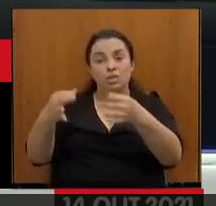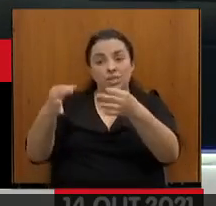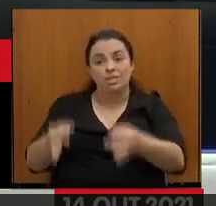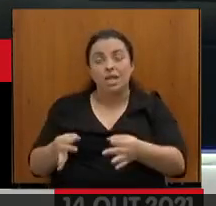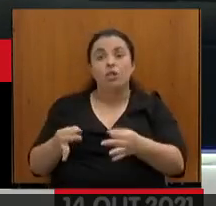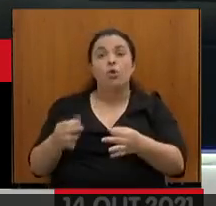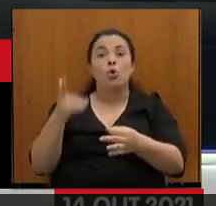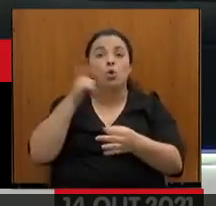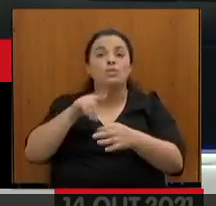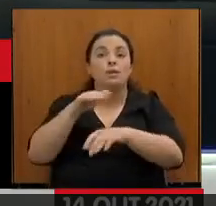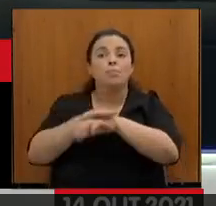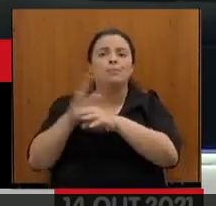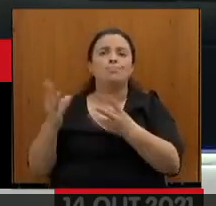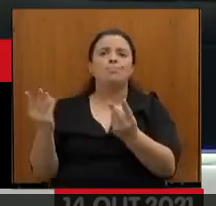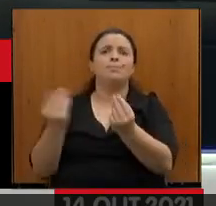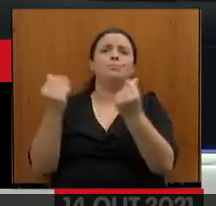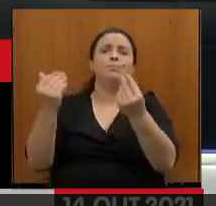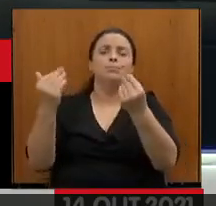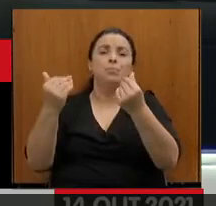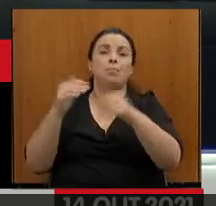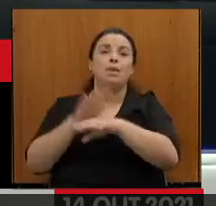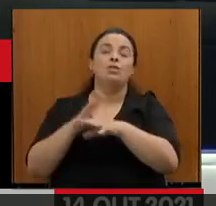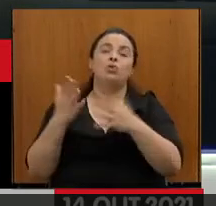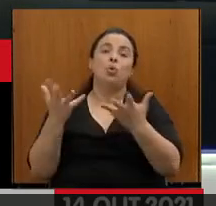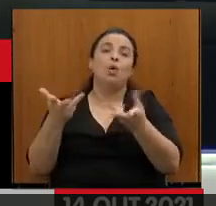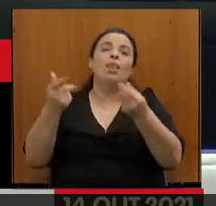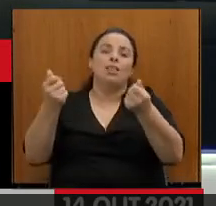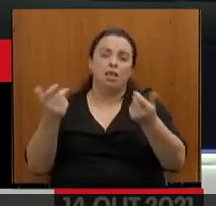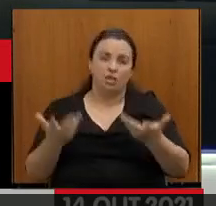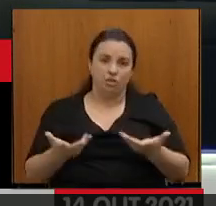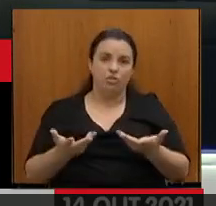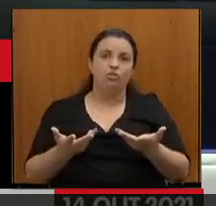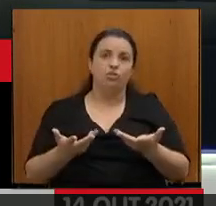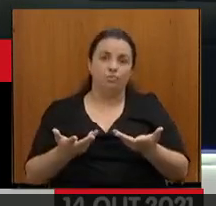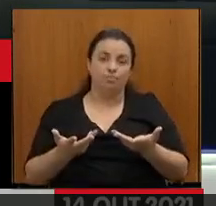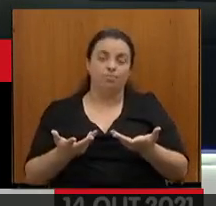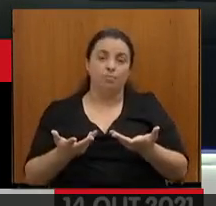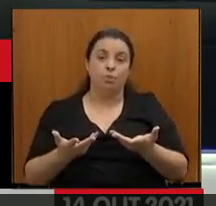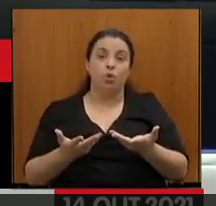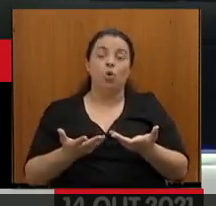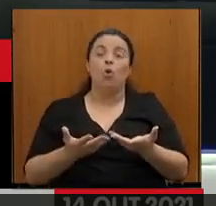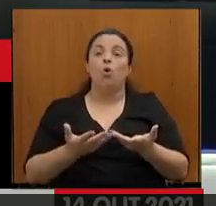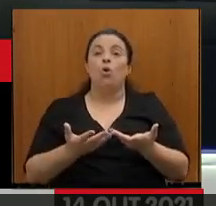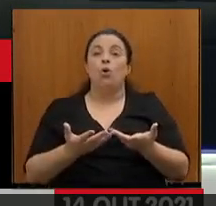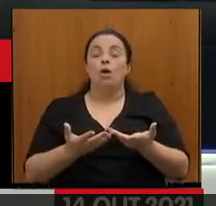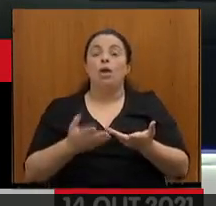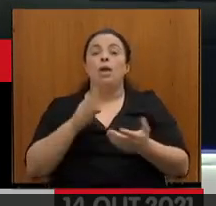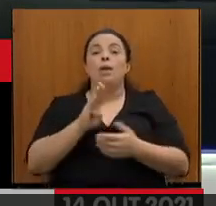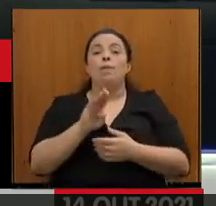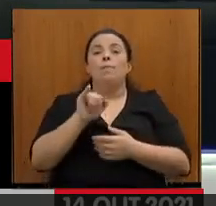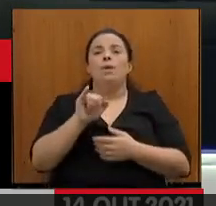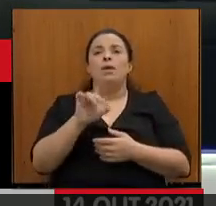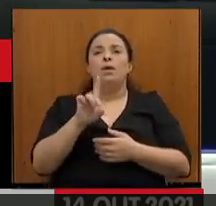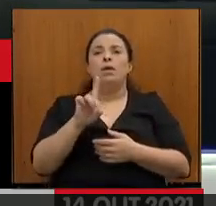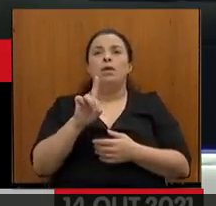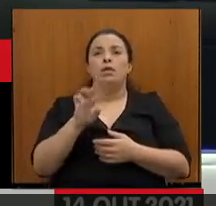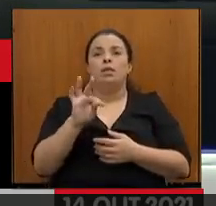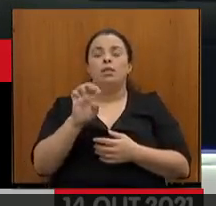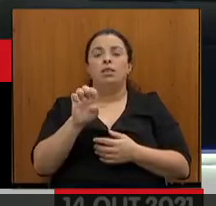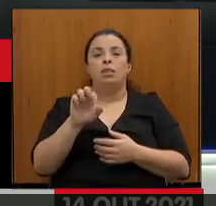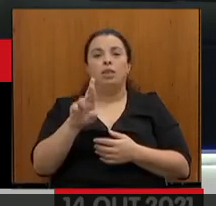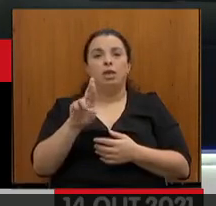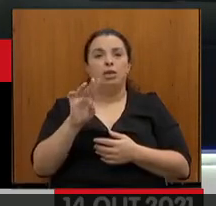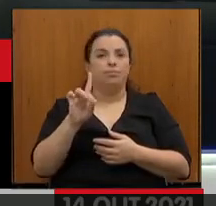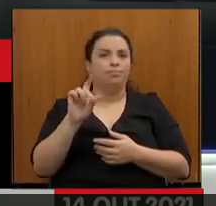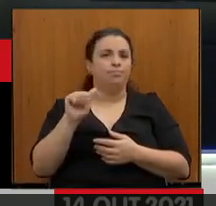de Saúde, vai analisar. O pai da gestão moderna, Peter Drucker, diz que o